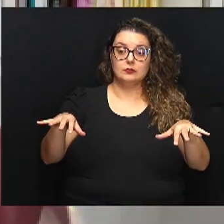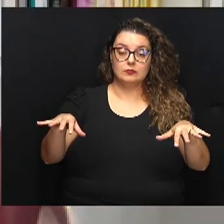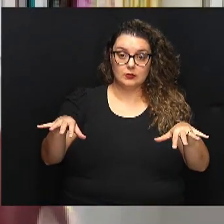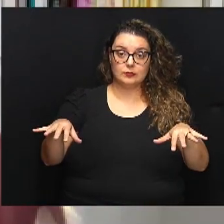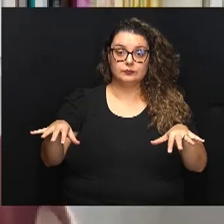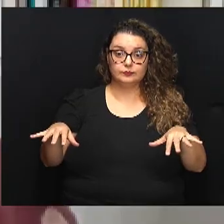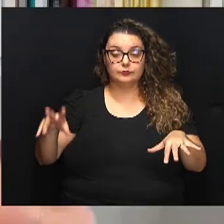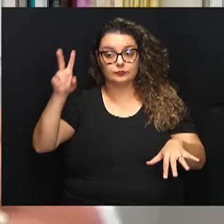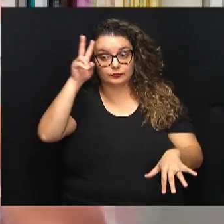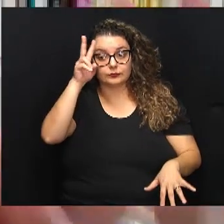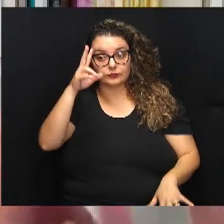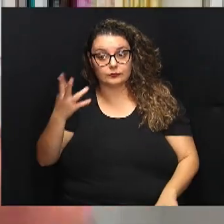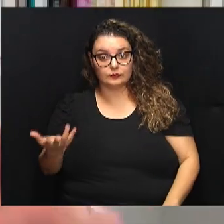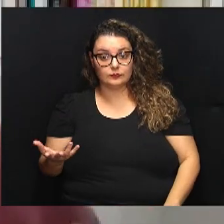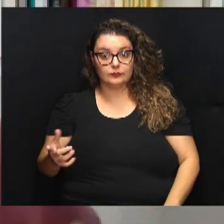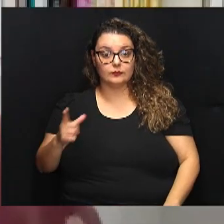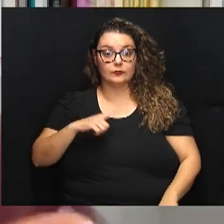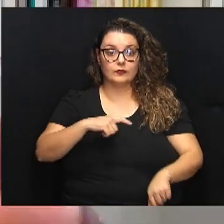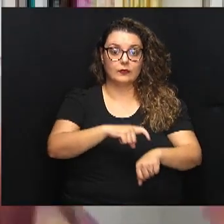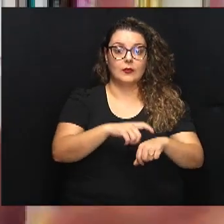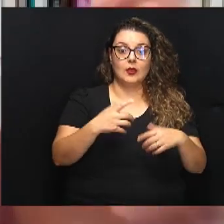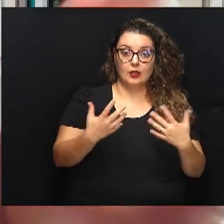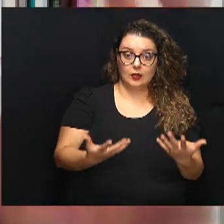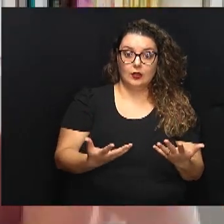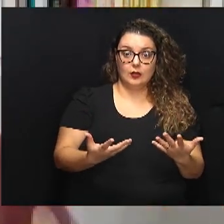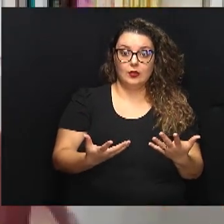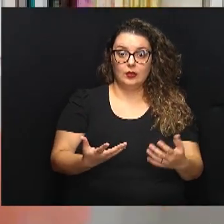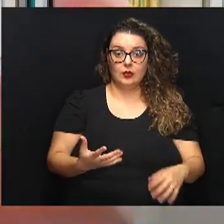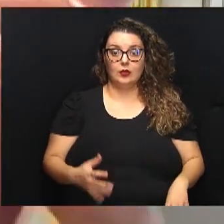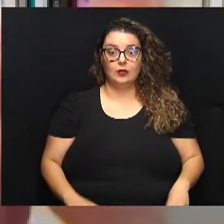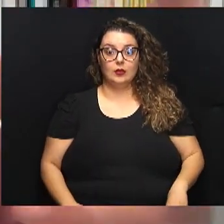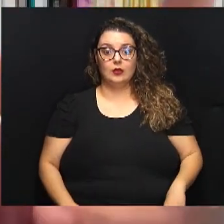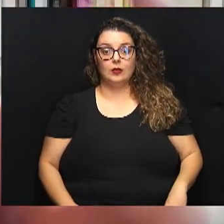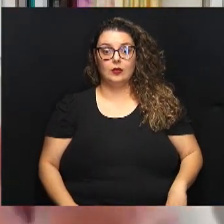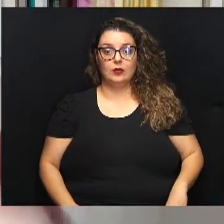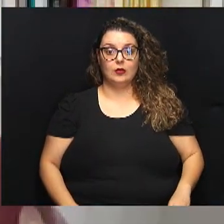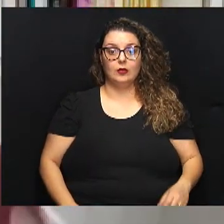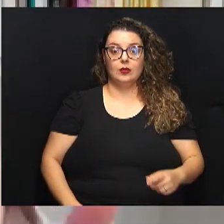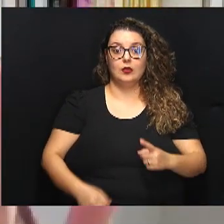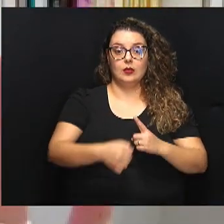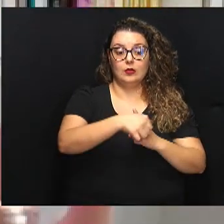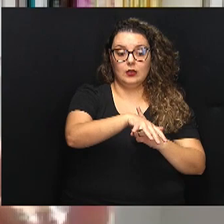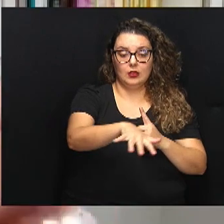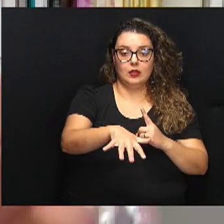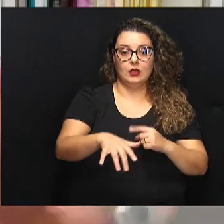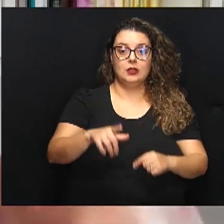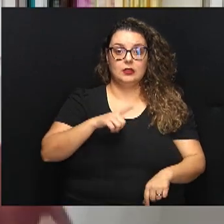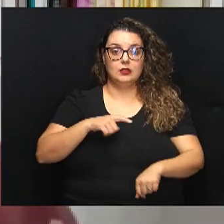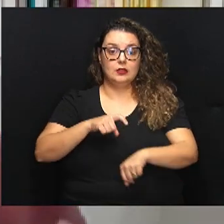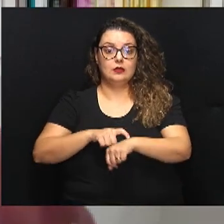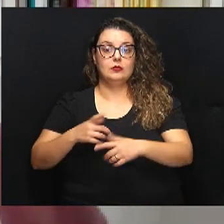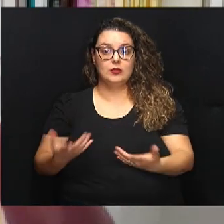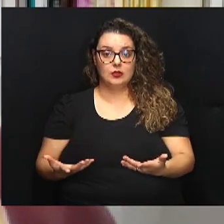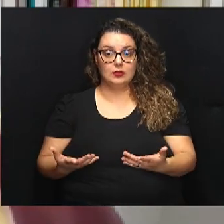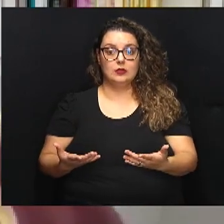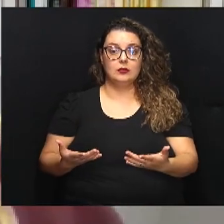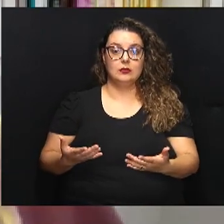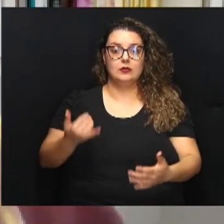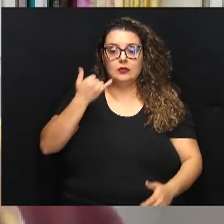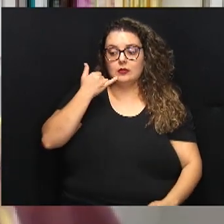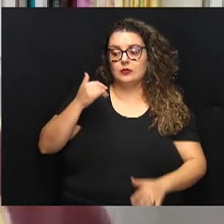e lembrar que tem um momento para ser, vamos dizer, influenciador, e tem um momento para deixar o